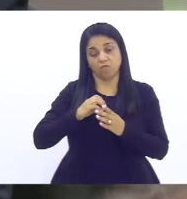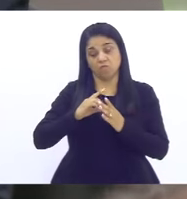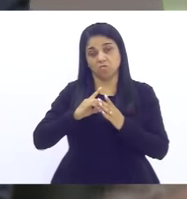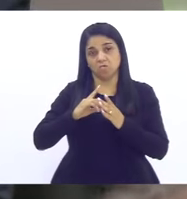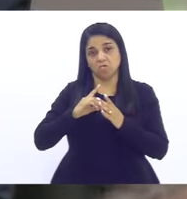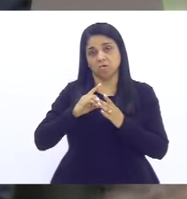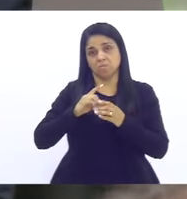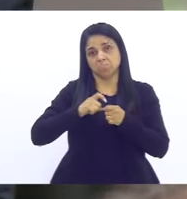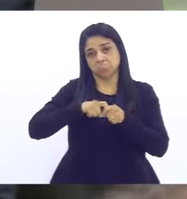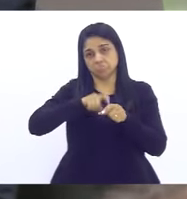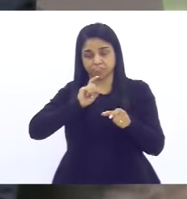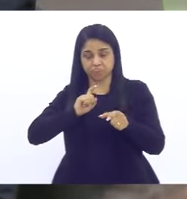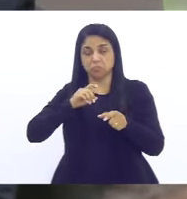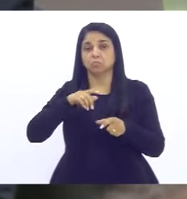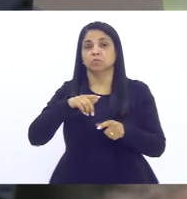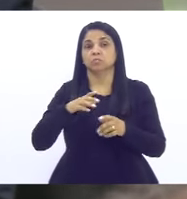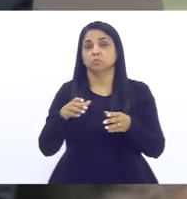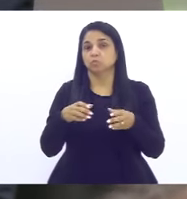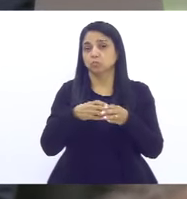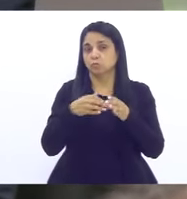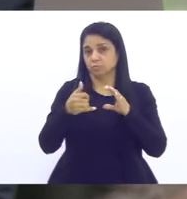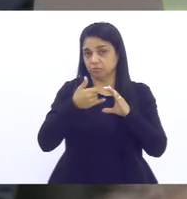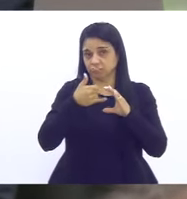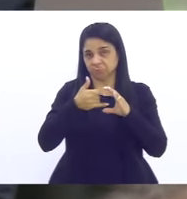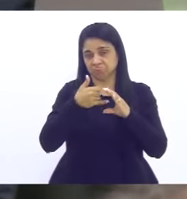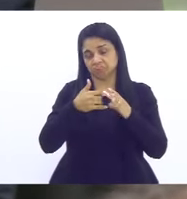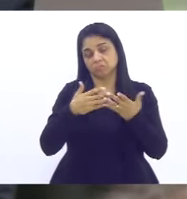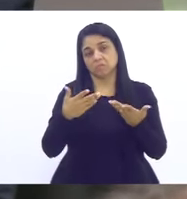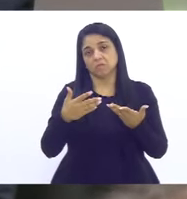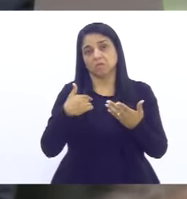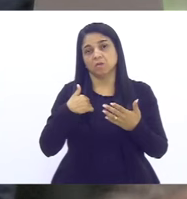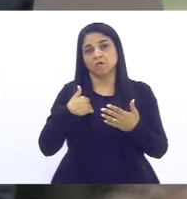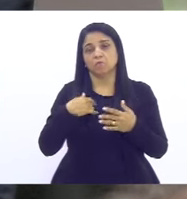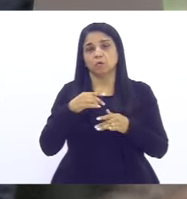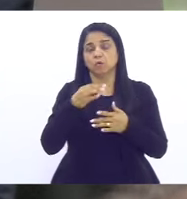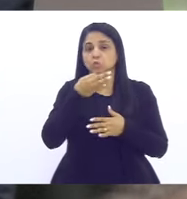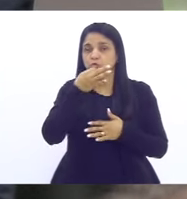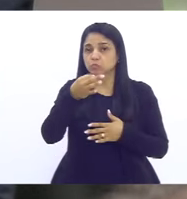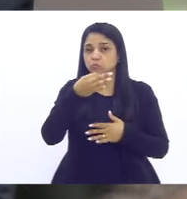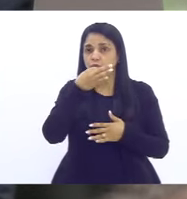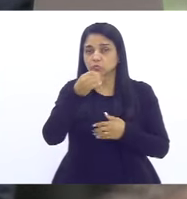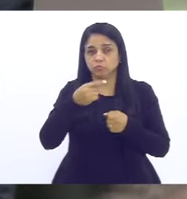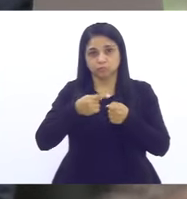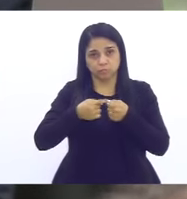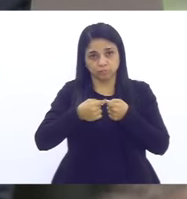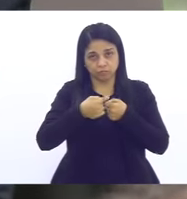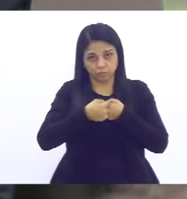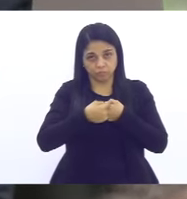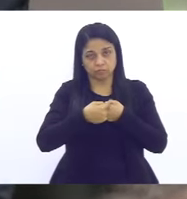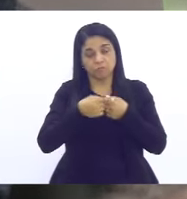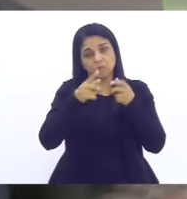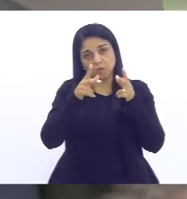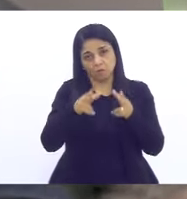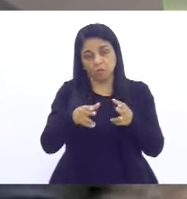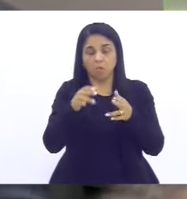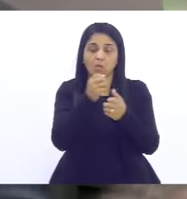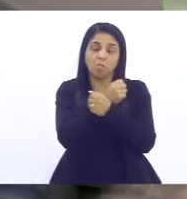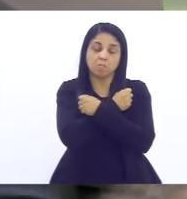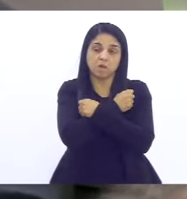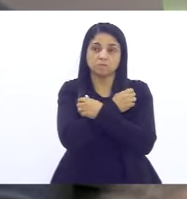Qualquer coisa me chama lá. Vou sugerir aos municípios que façam o mesmo. Um